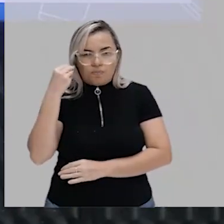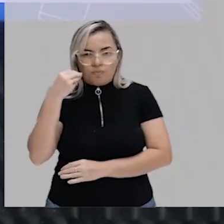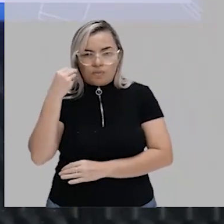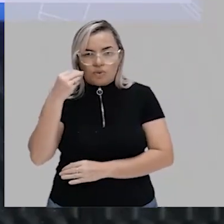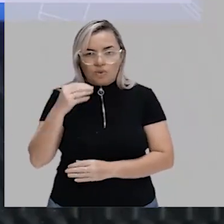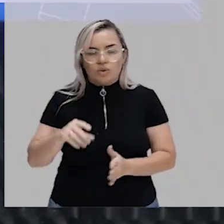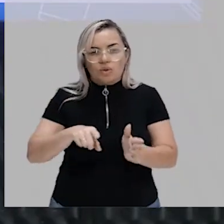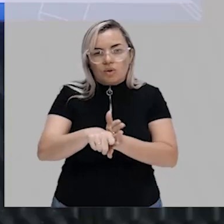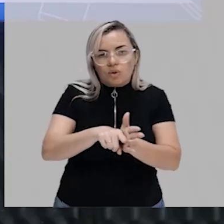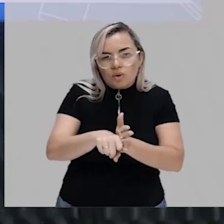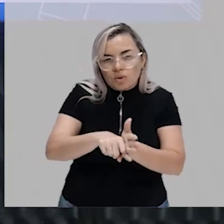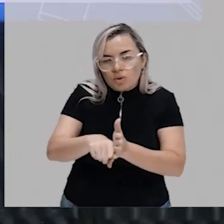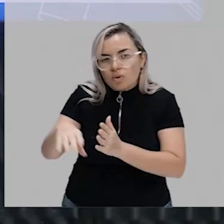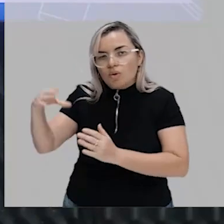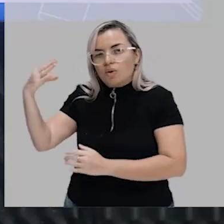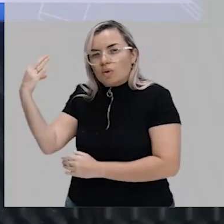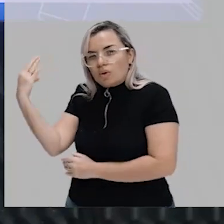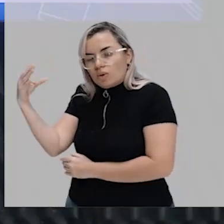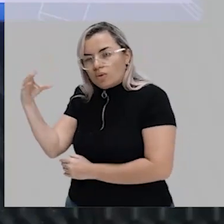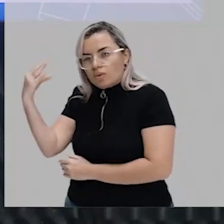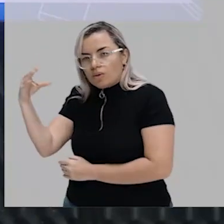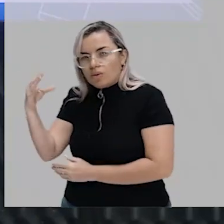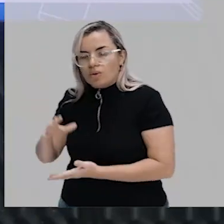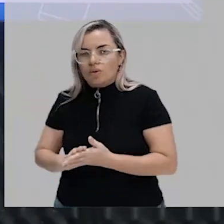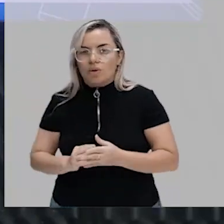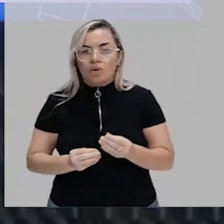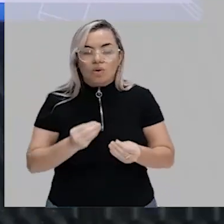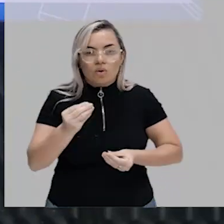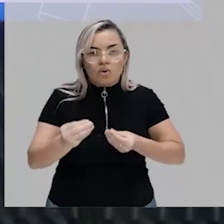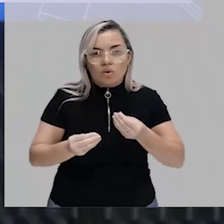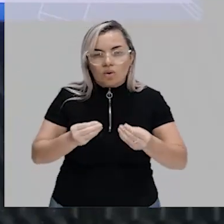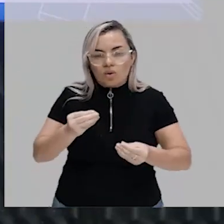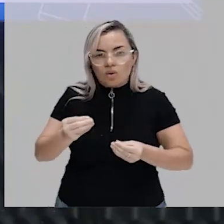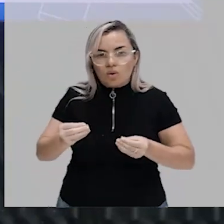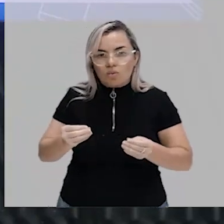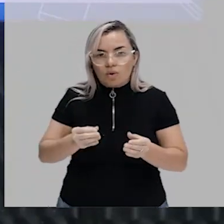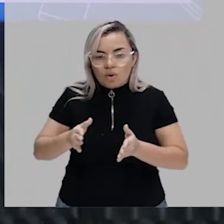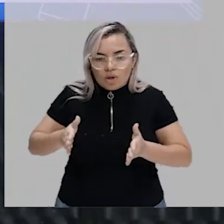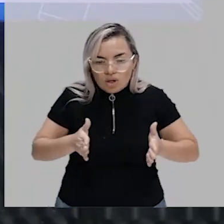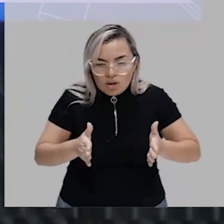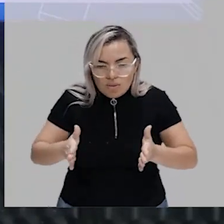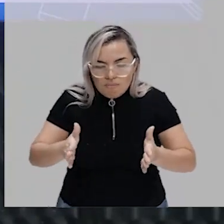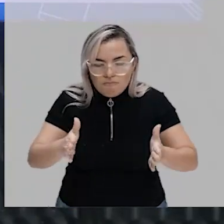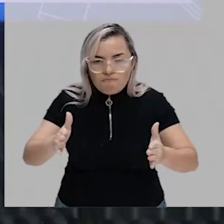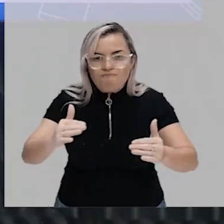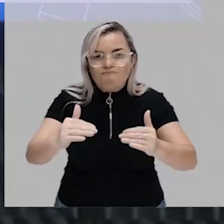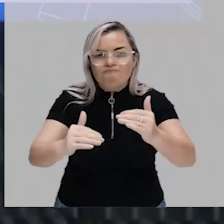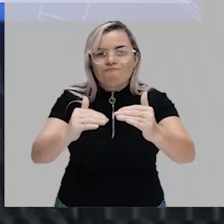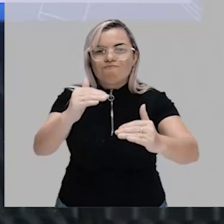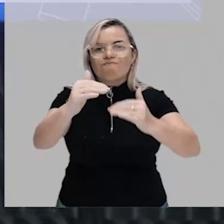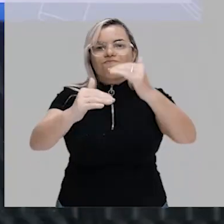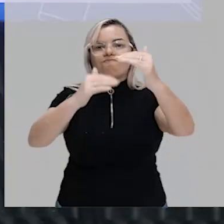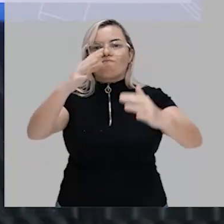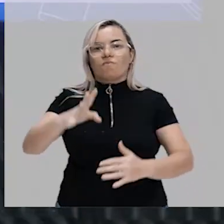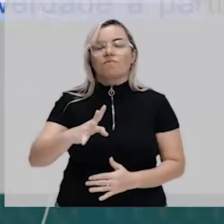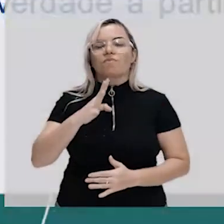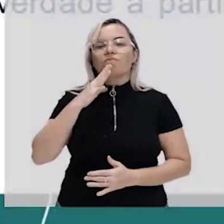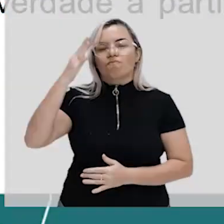método científico, como o caminho para a construção do saber, para a construção do